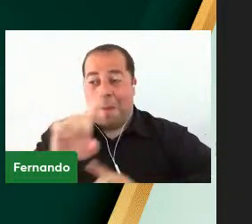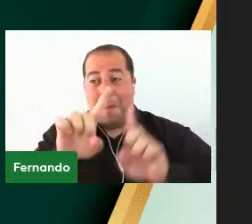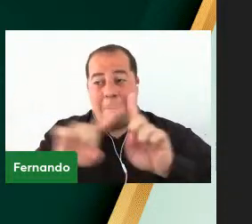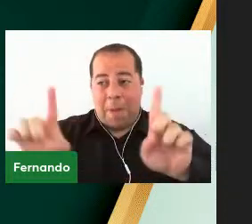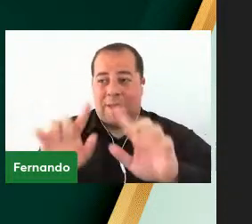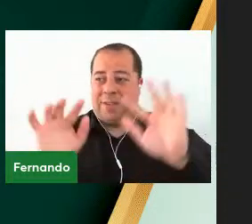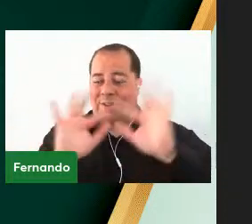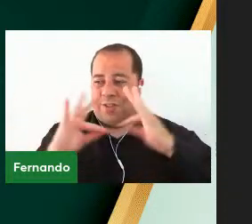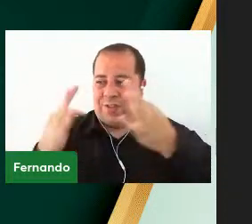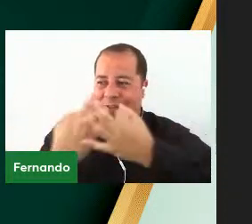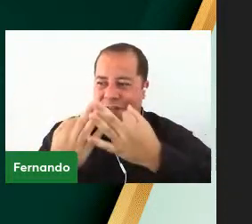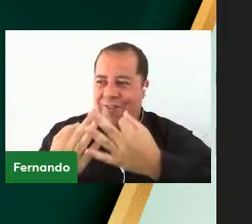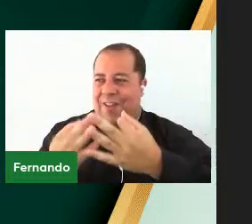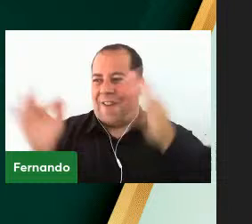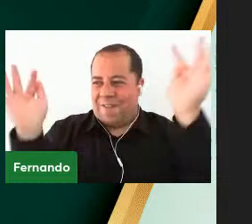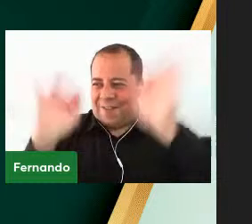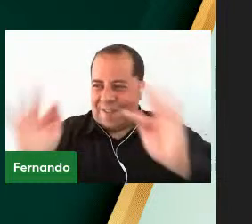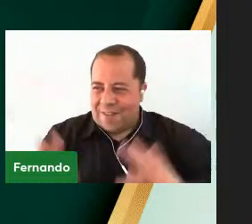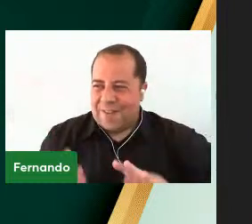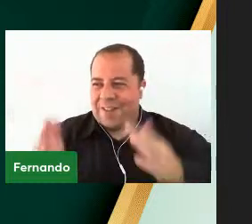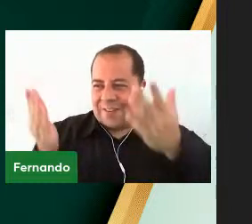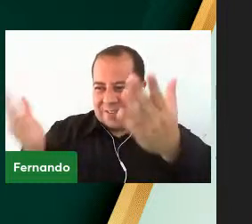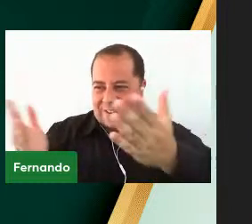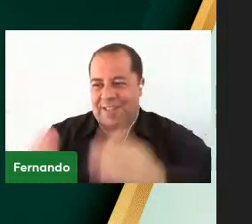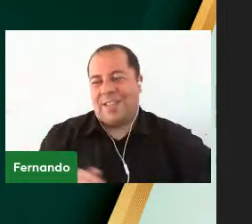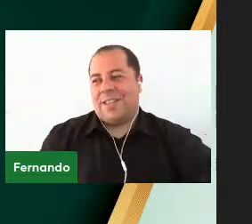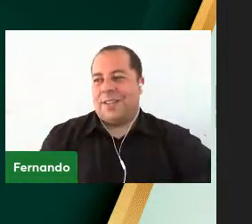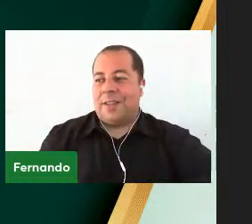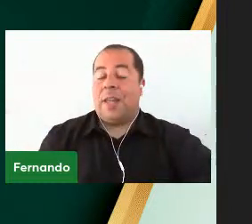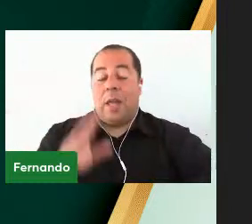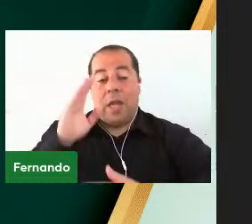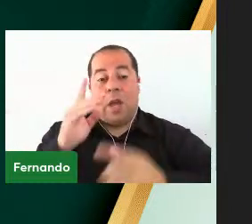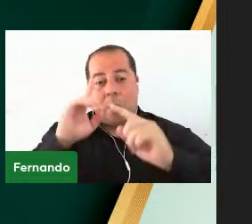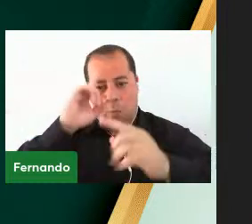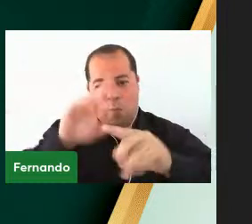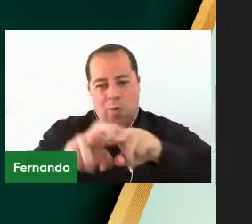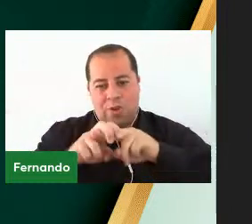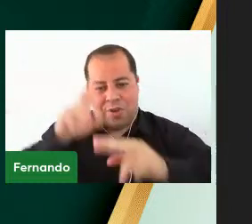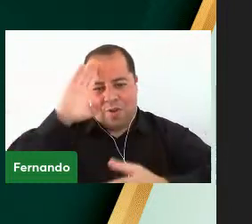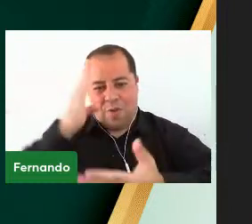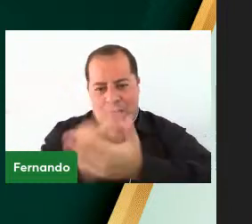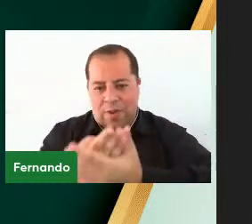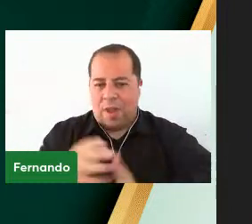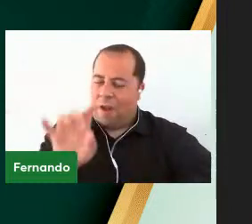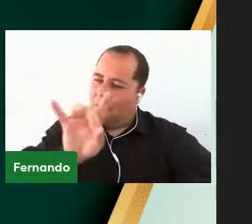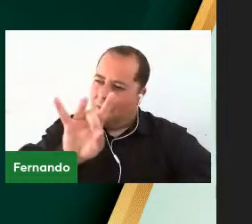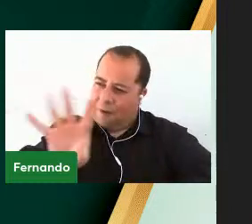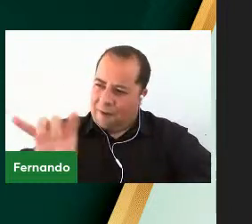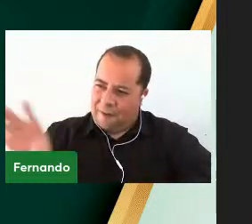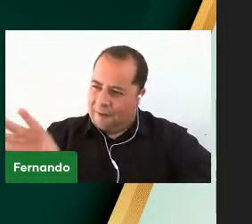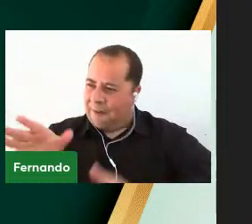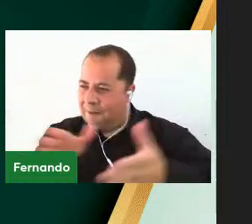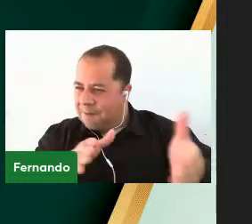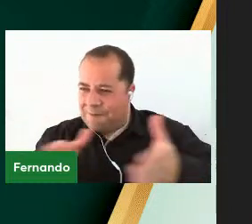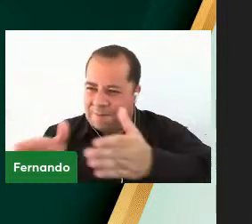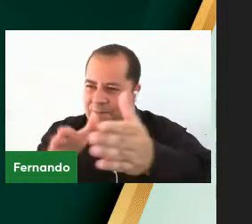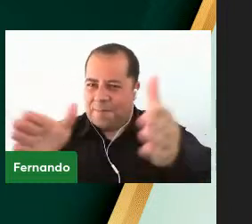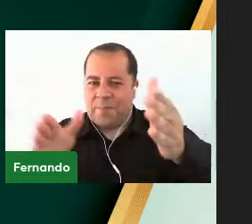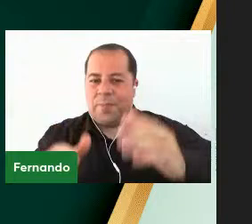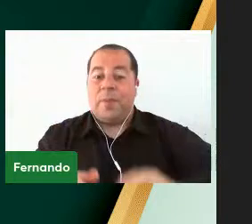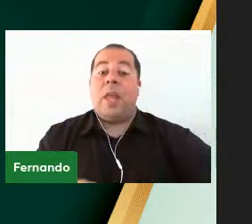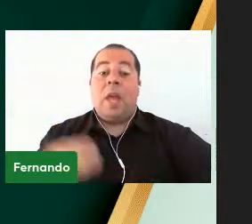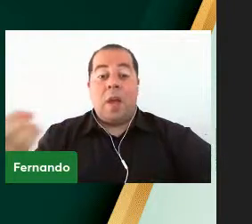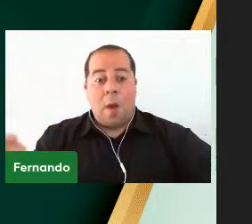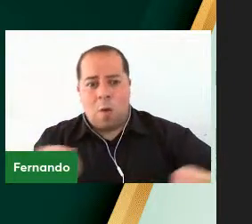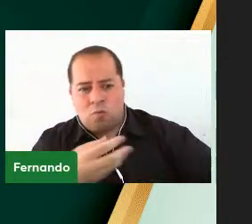o quanto estão preparados e por isso confiamos. Agora, cada um de vocês seguirá adiante com